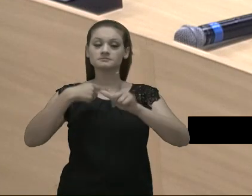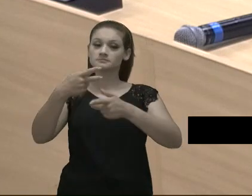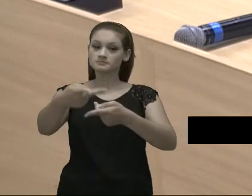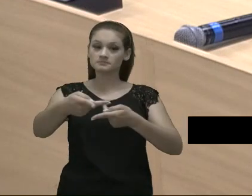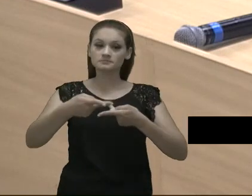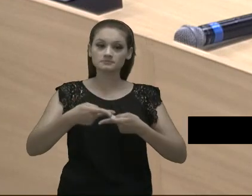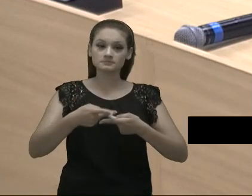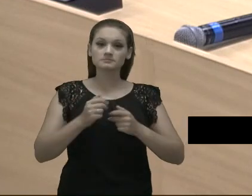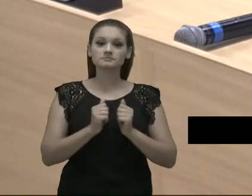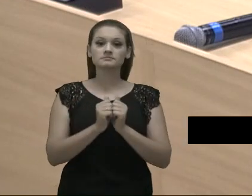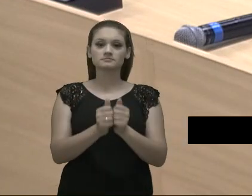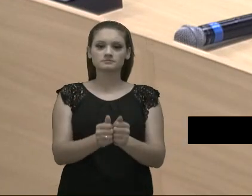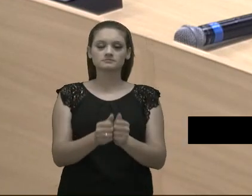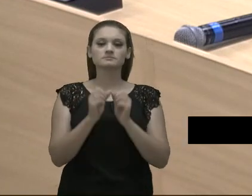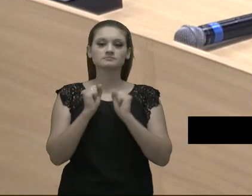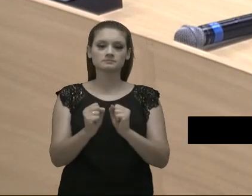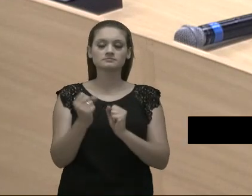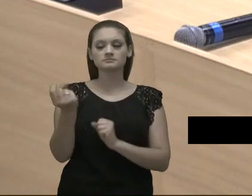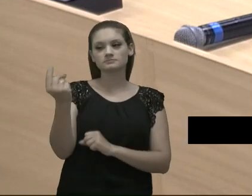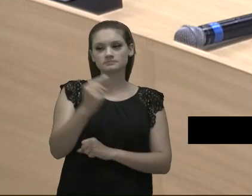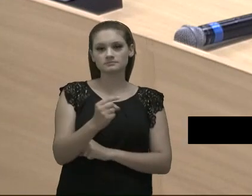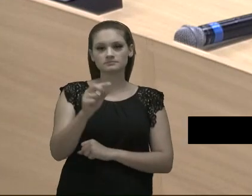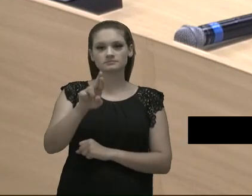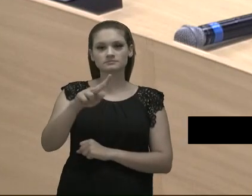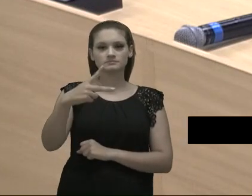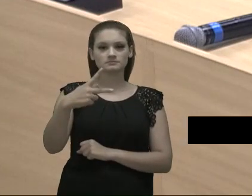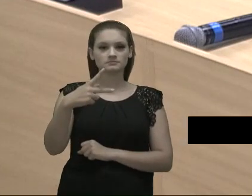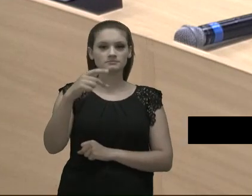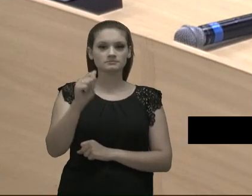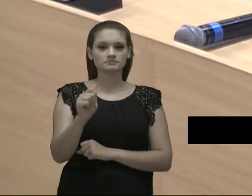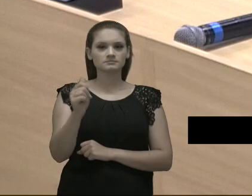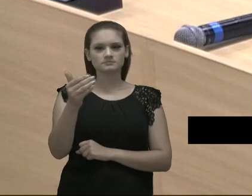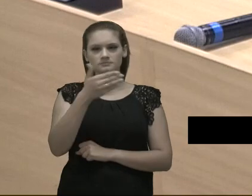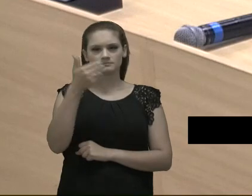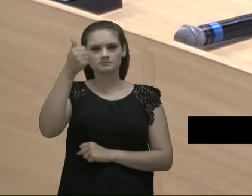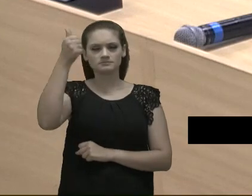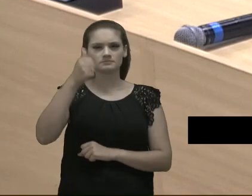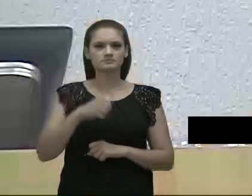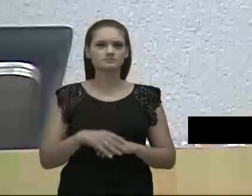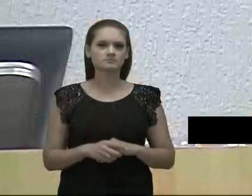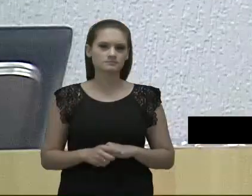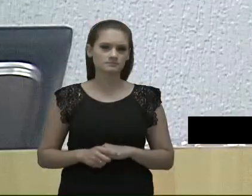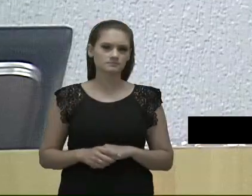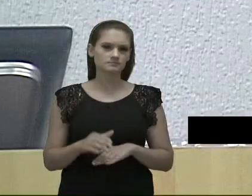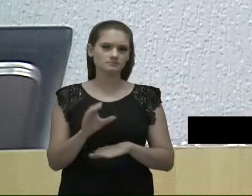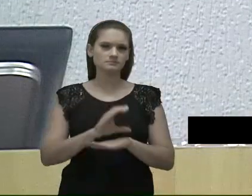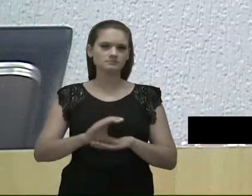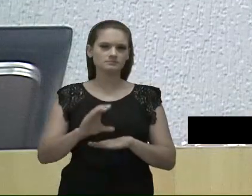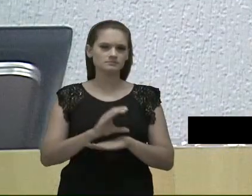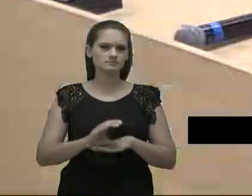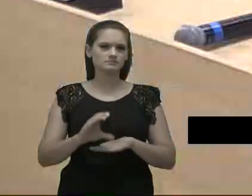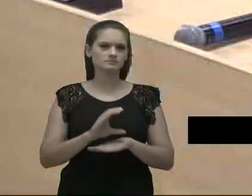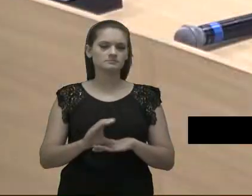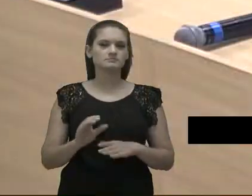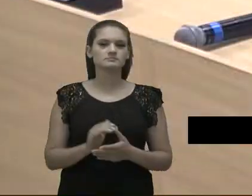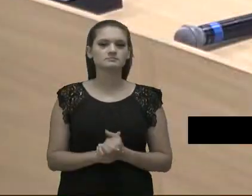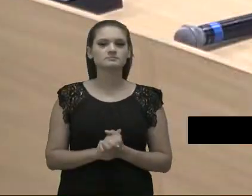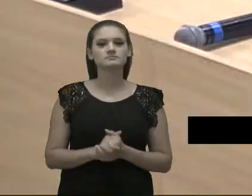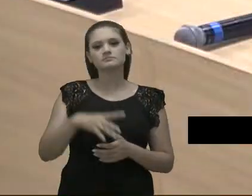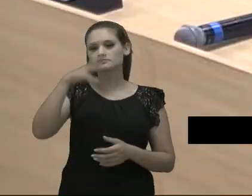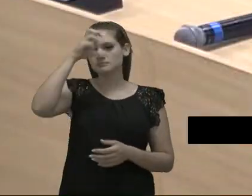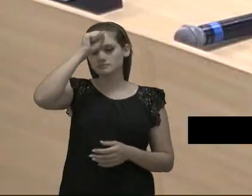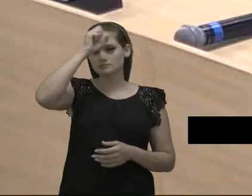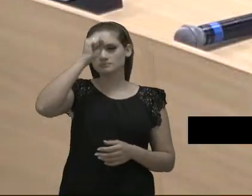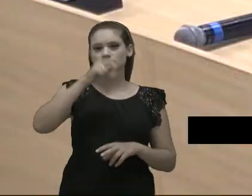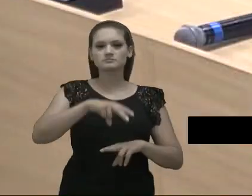para participar, para poder trazer para a UPA, para poder fazer o melhor qualidade. É isso? Um curso? É, você vai aprendendo